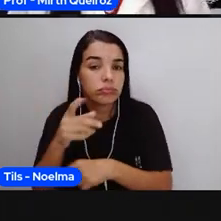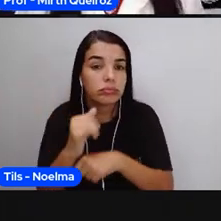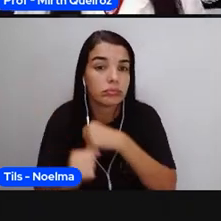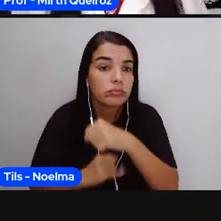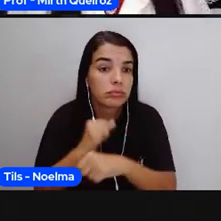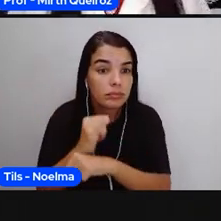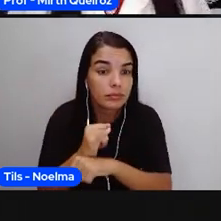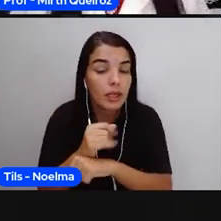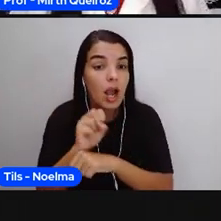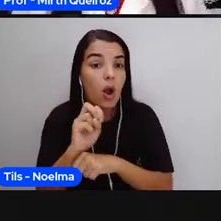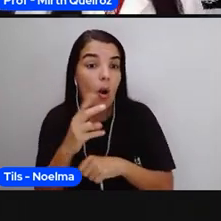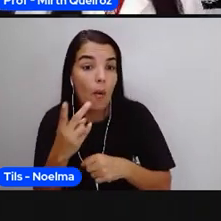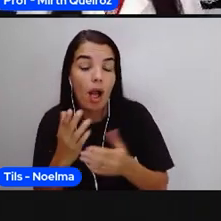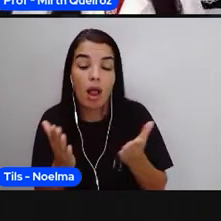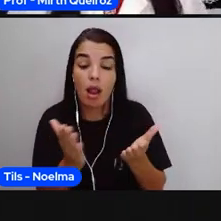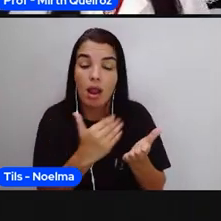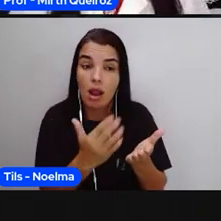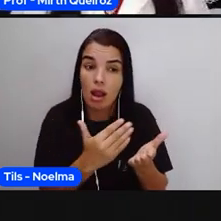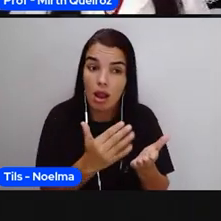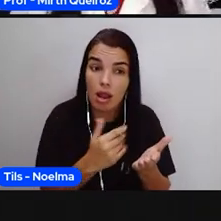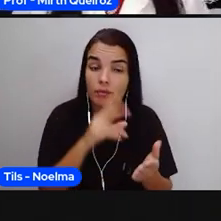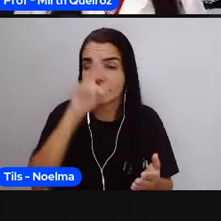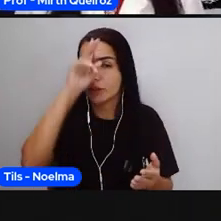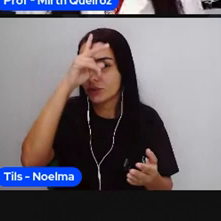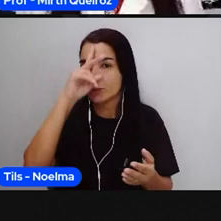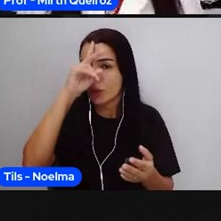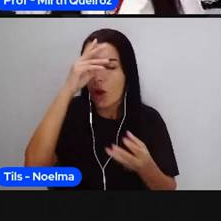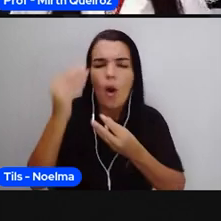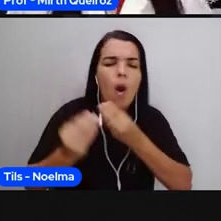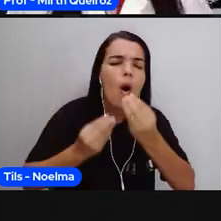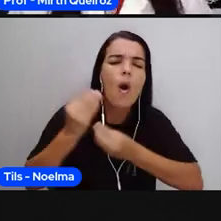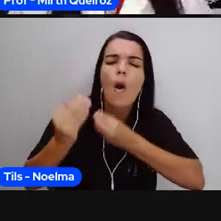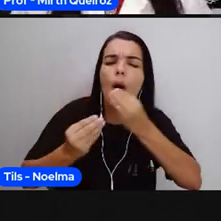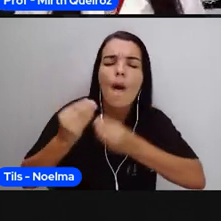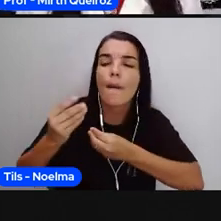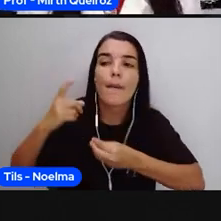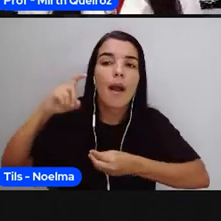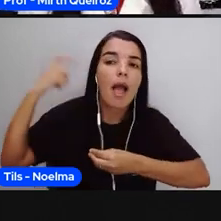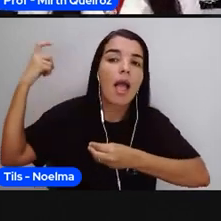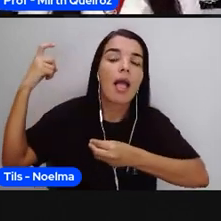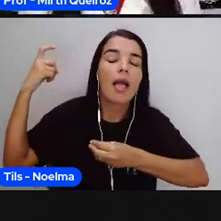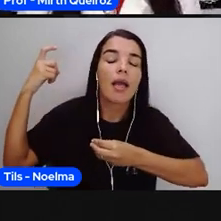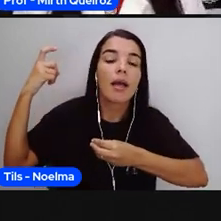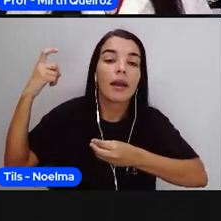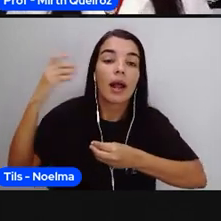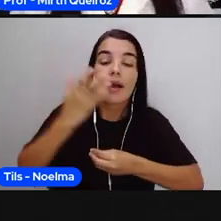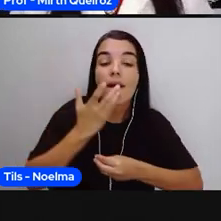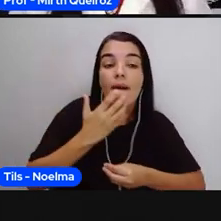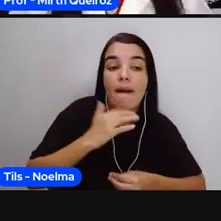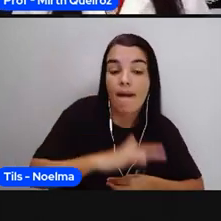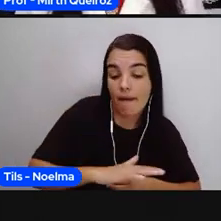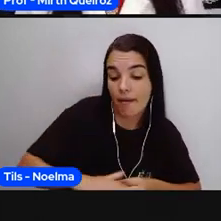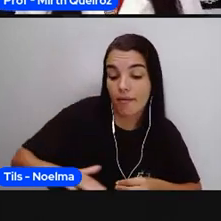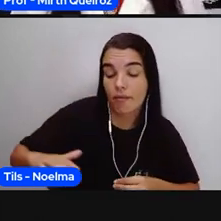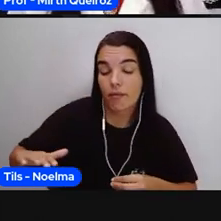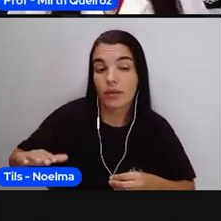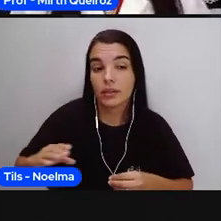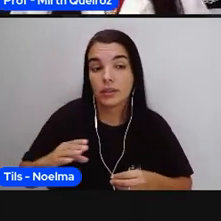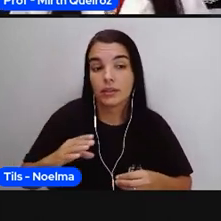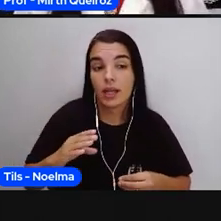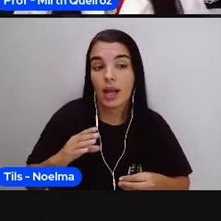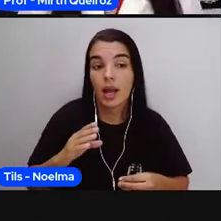ou até mesmo em livros de história, como era a infância do Brasil colonial, e registre